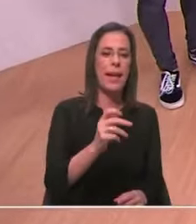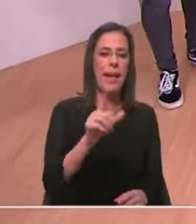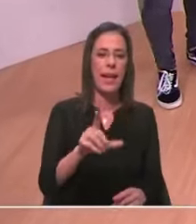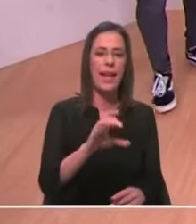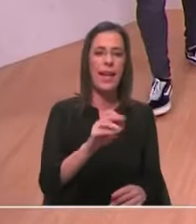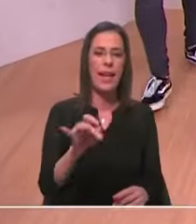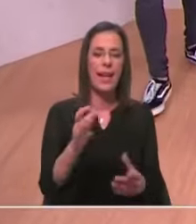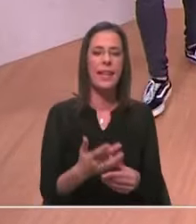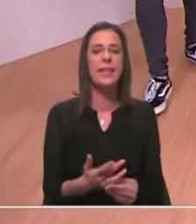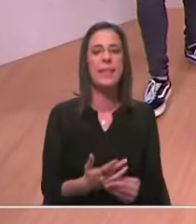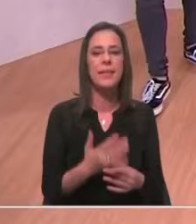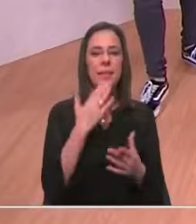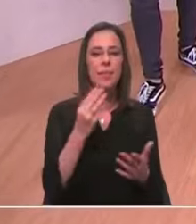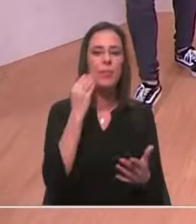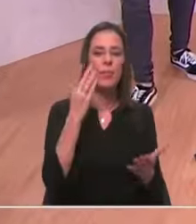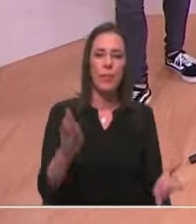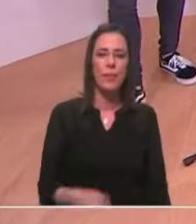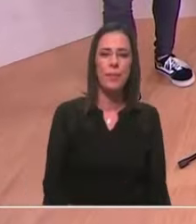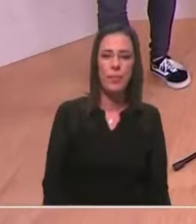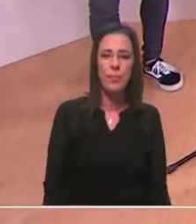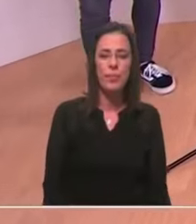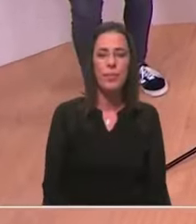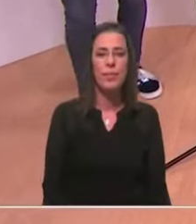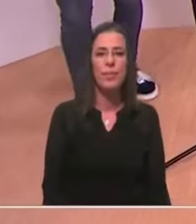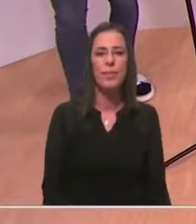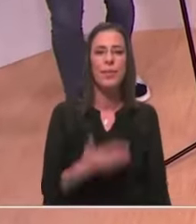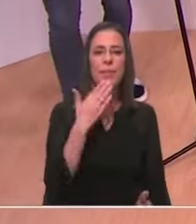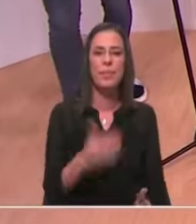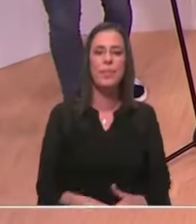família. Obrigado, está bem? Beijinho, Miquel. Tchau, tchau.